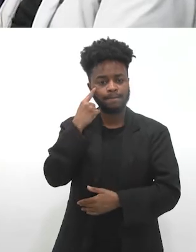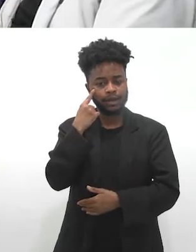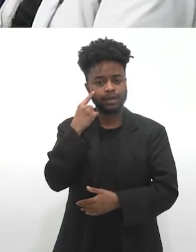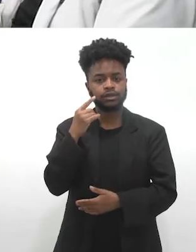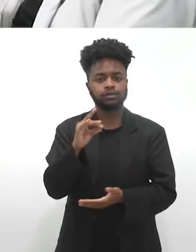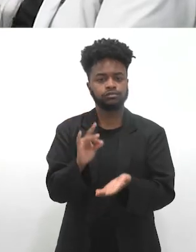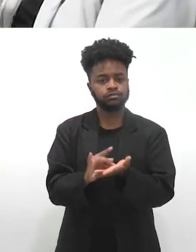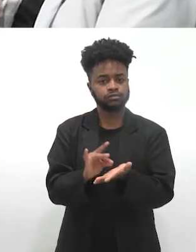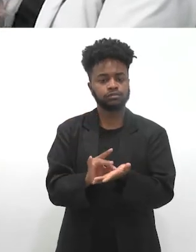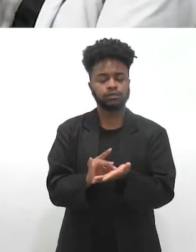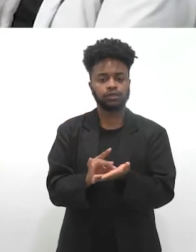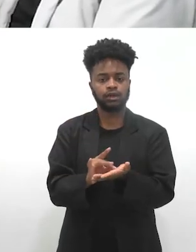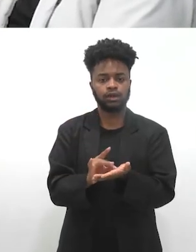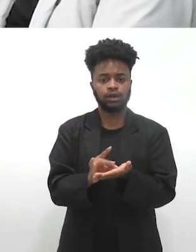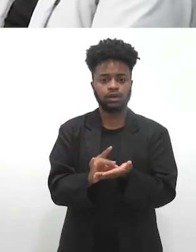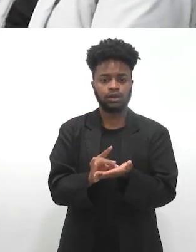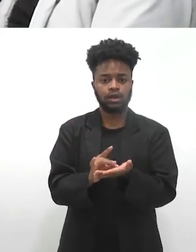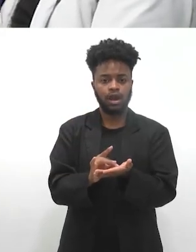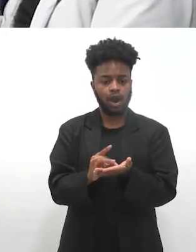que realmente